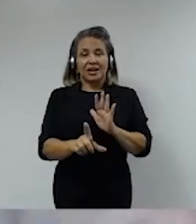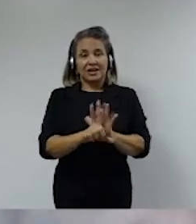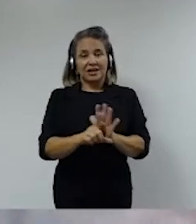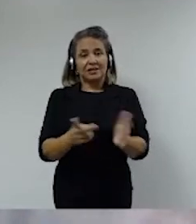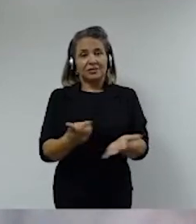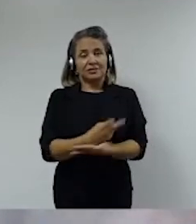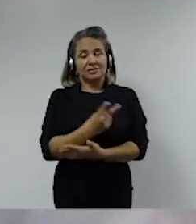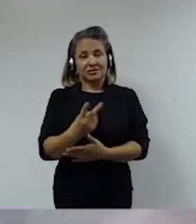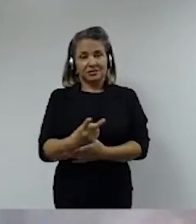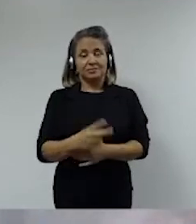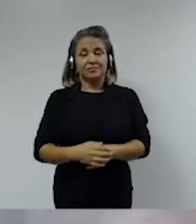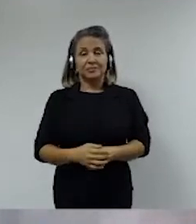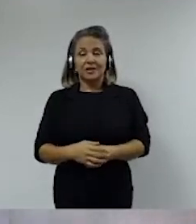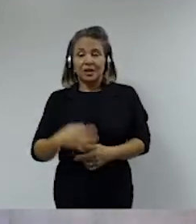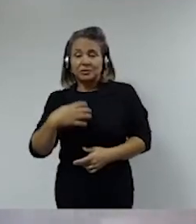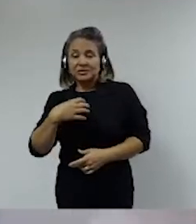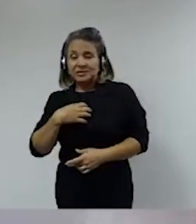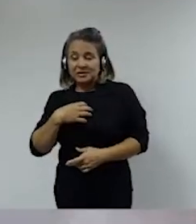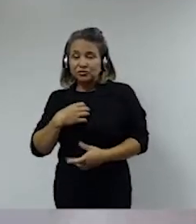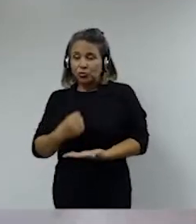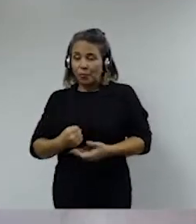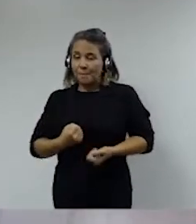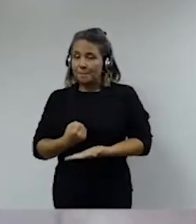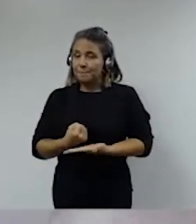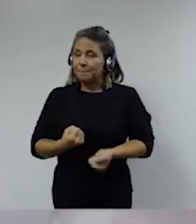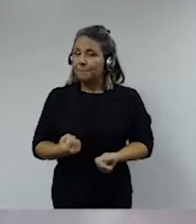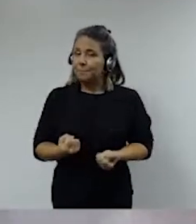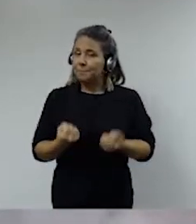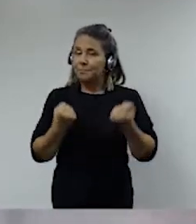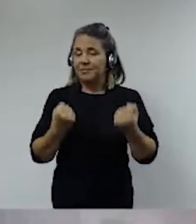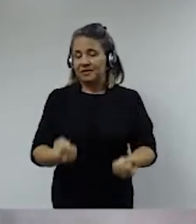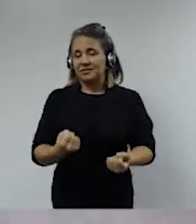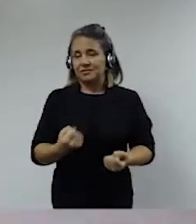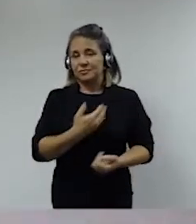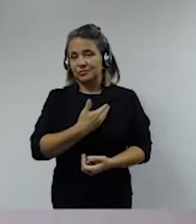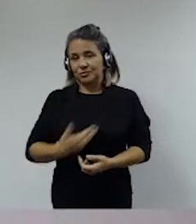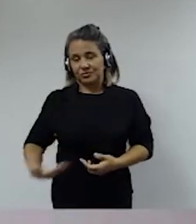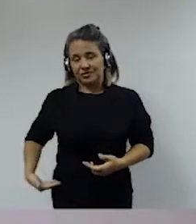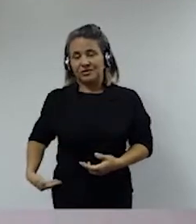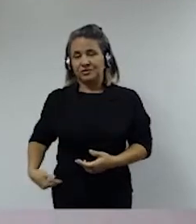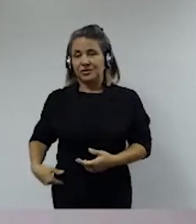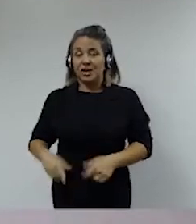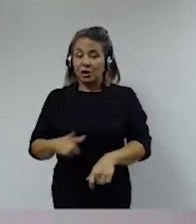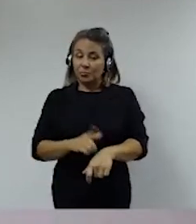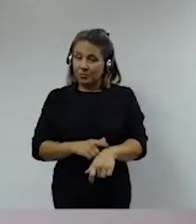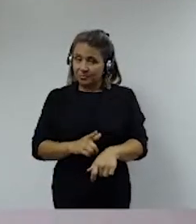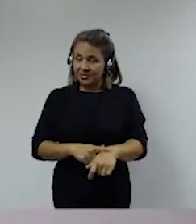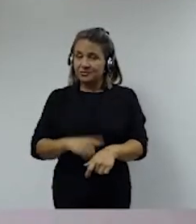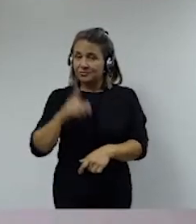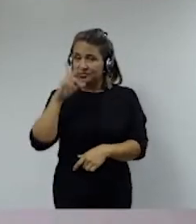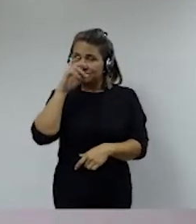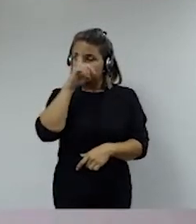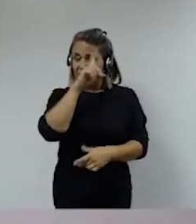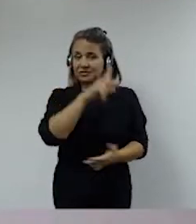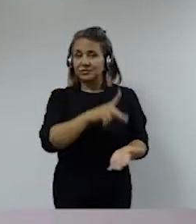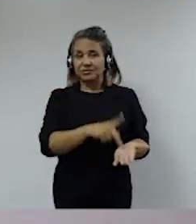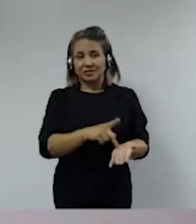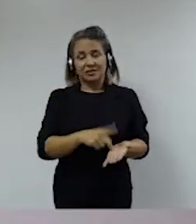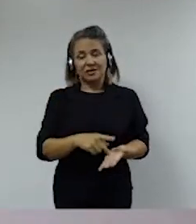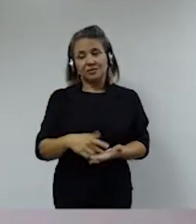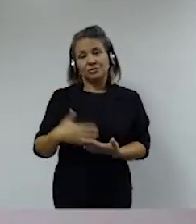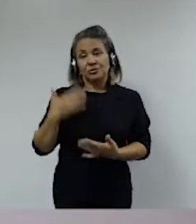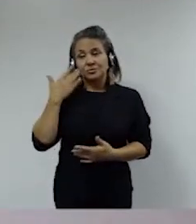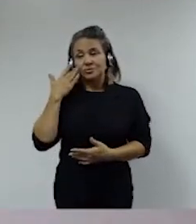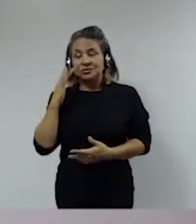o peso do Estado, não é, sobre si. Então, é um momento bastante delicado, não é? Evidentemente, eu não vou